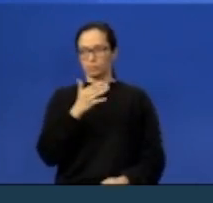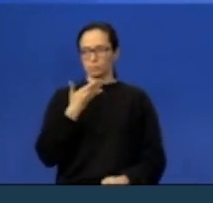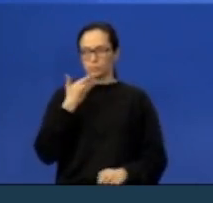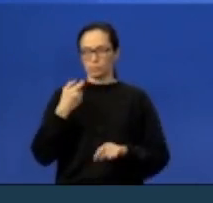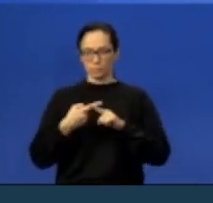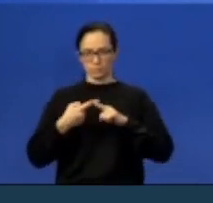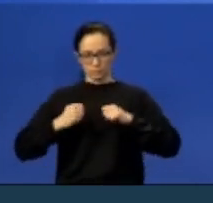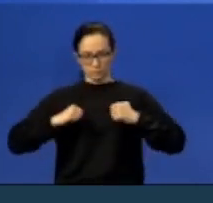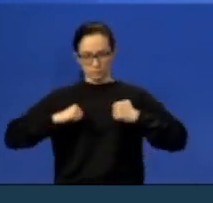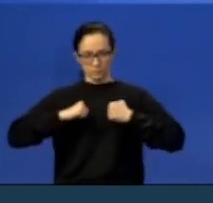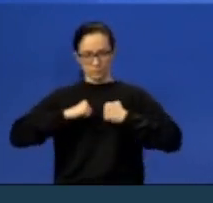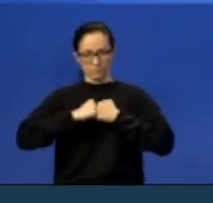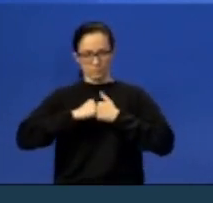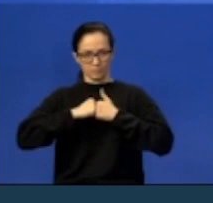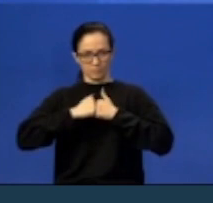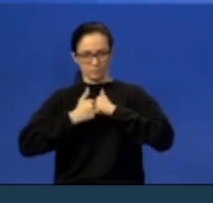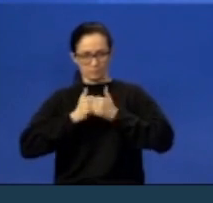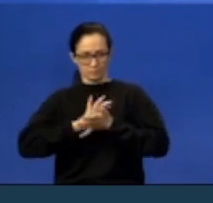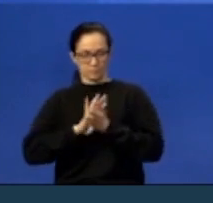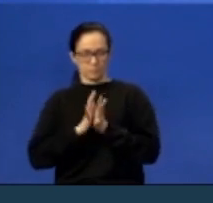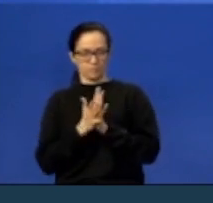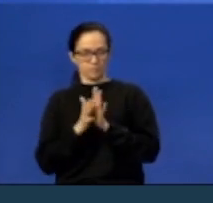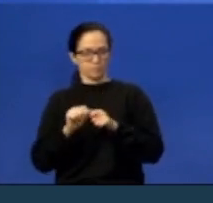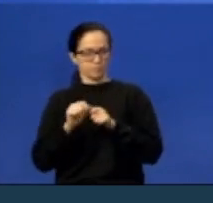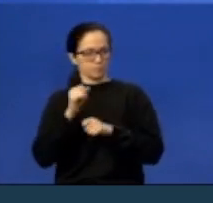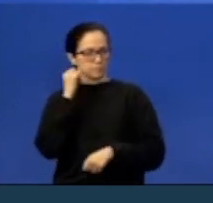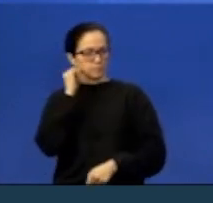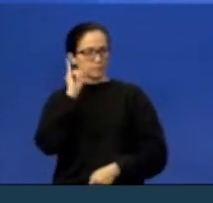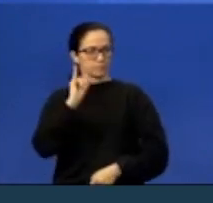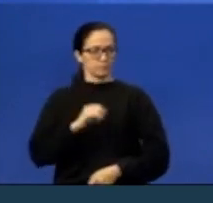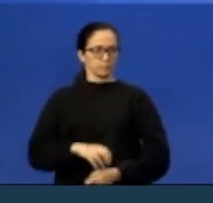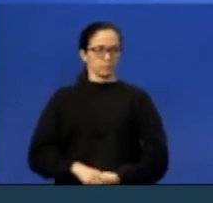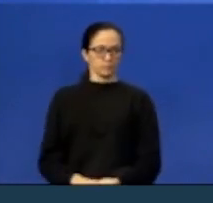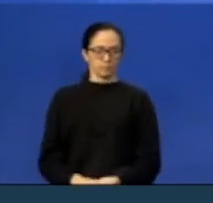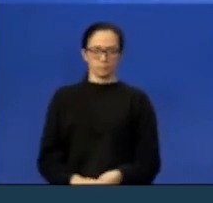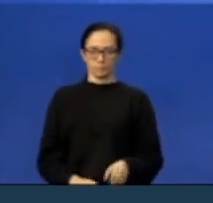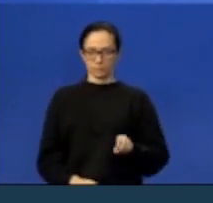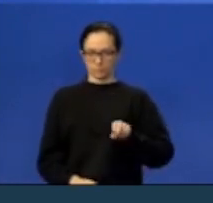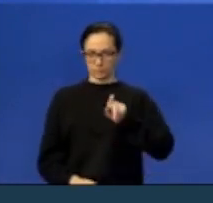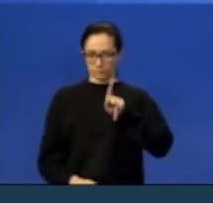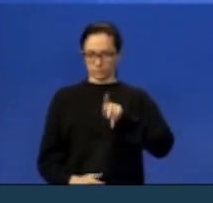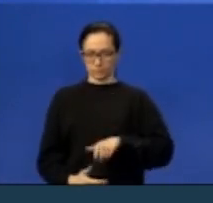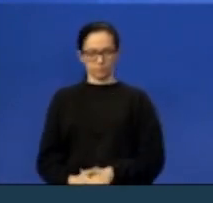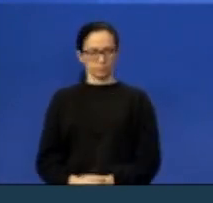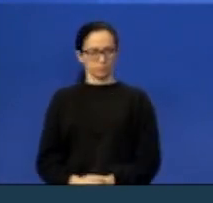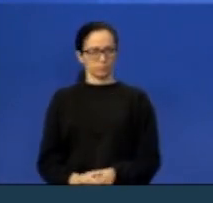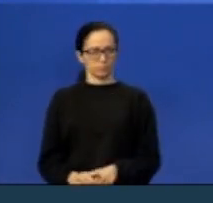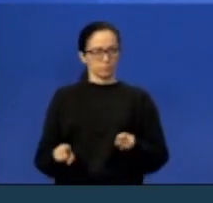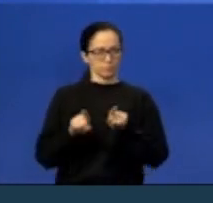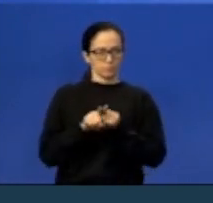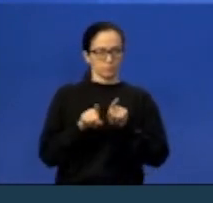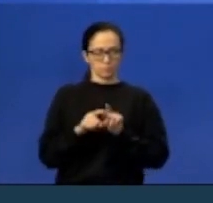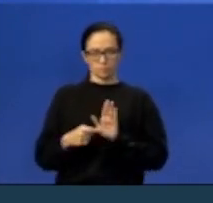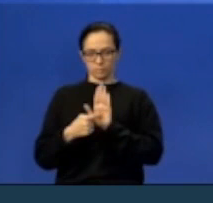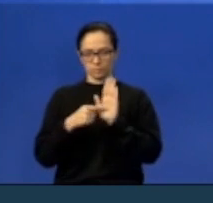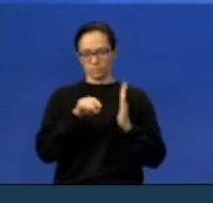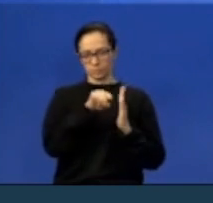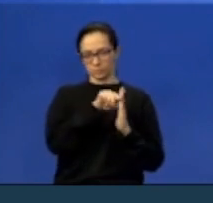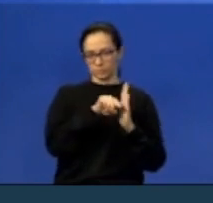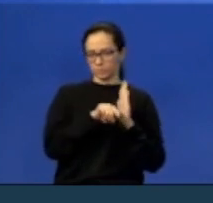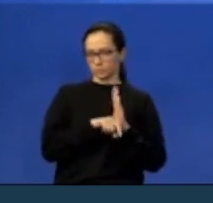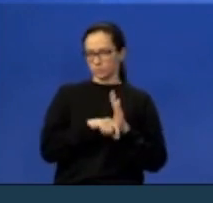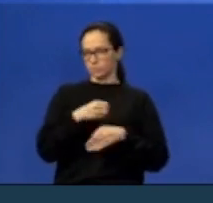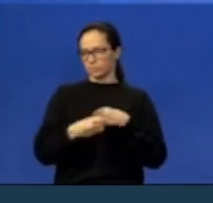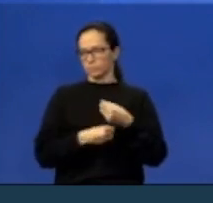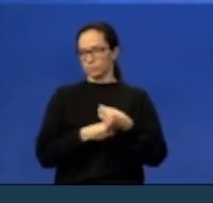um esmagamento, por exemplo, através de forças compressivas. Bom, falando um pouquinho agora sobre os componentes do tecido ósseo, a gente